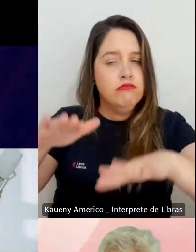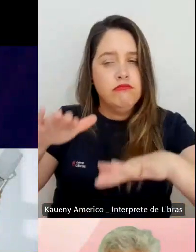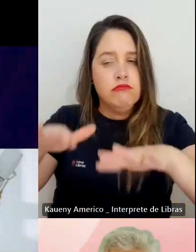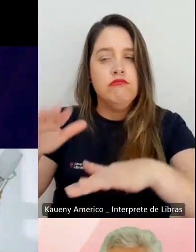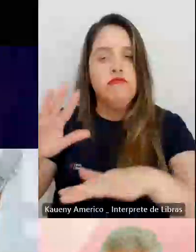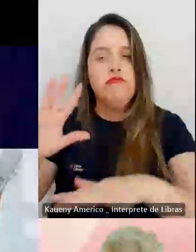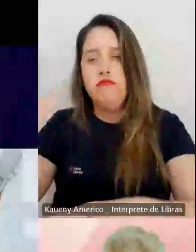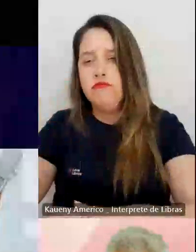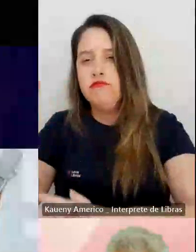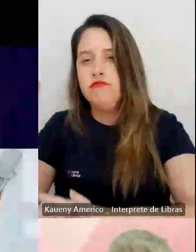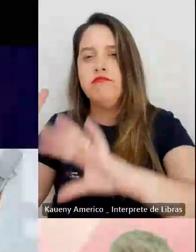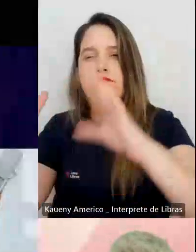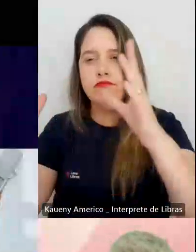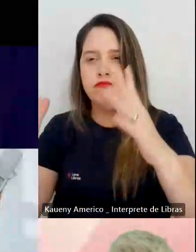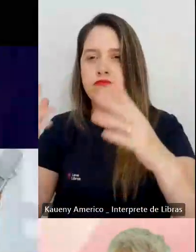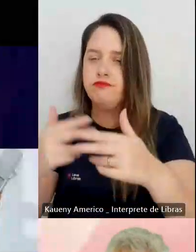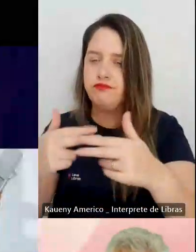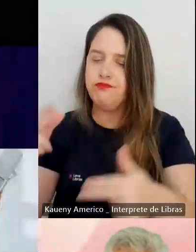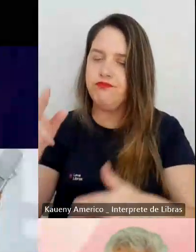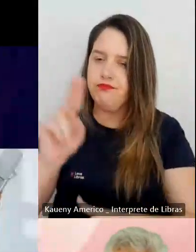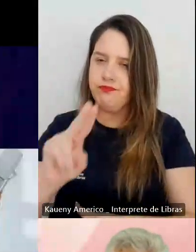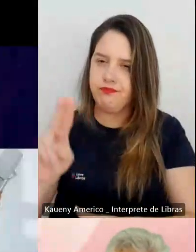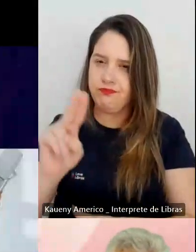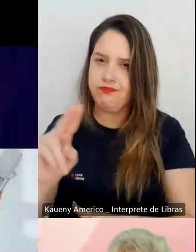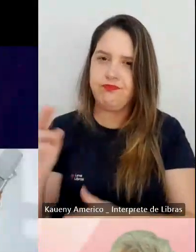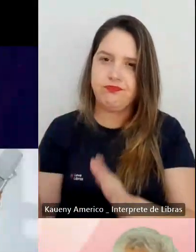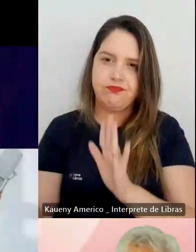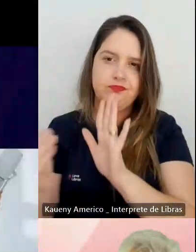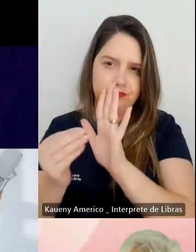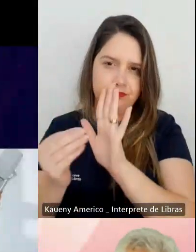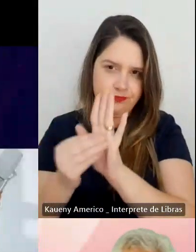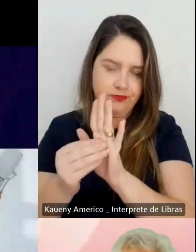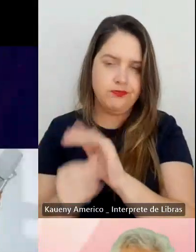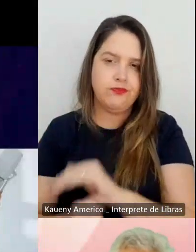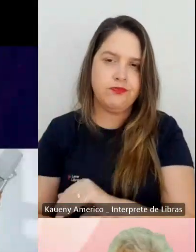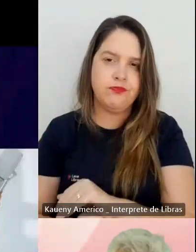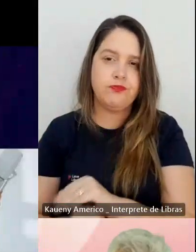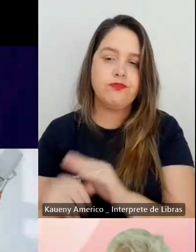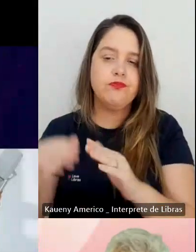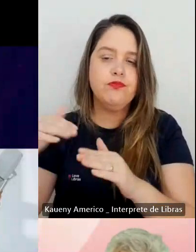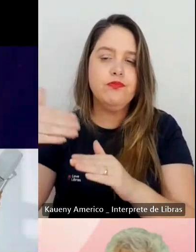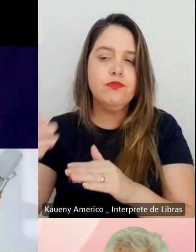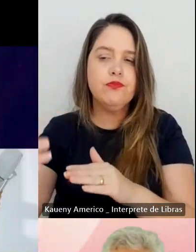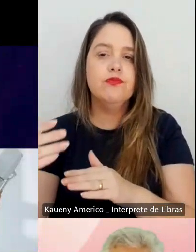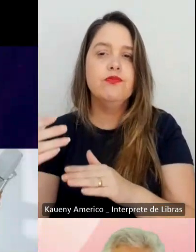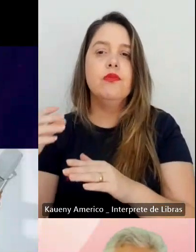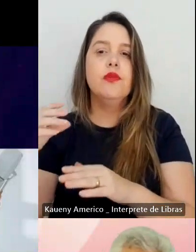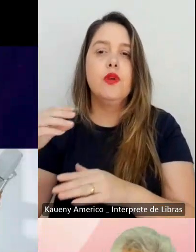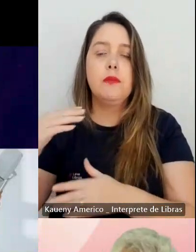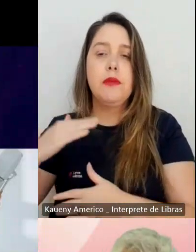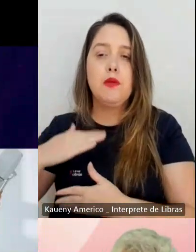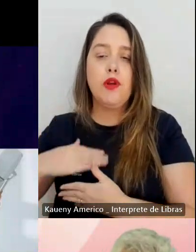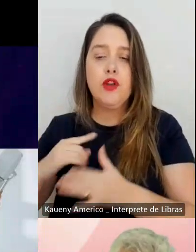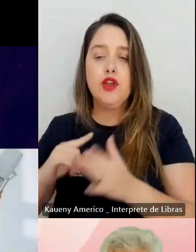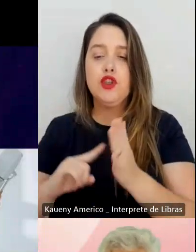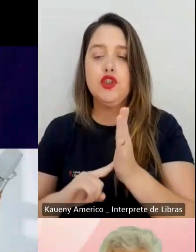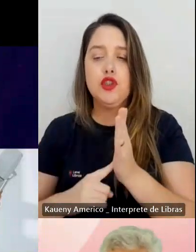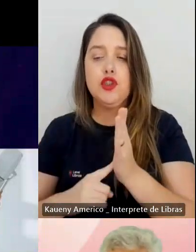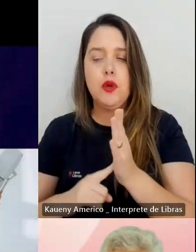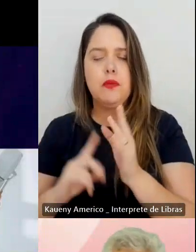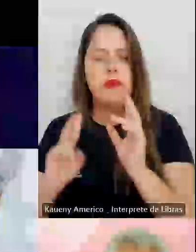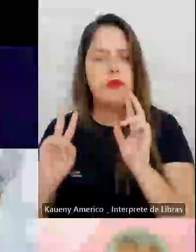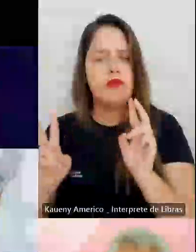são utilizados por esse diagnóstico. Um passo à frente é a mamografia digital. O processo é o mesmo, só que